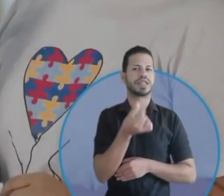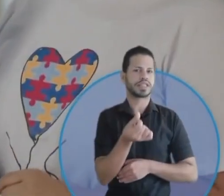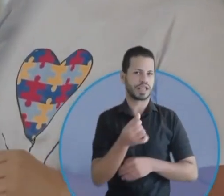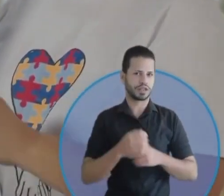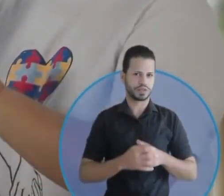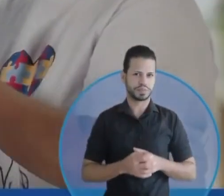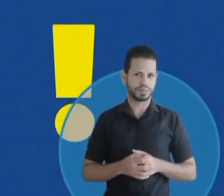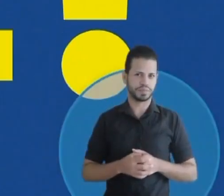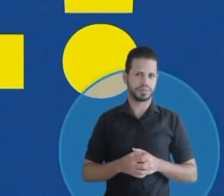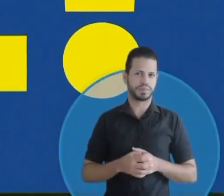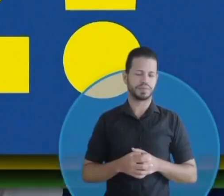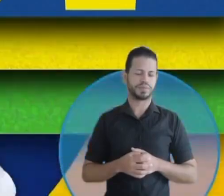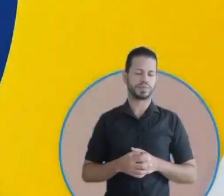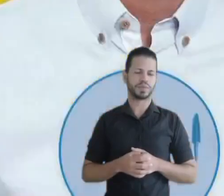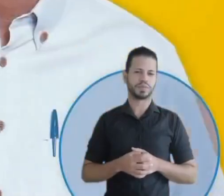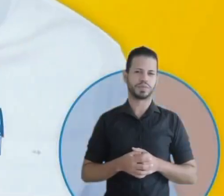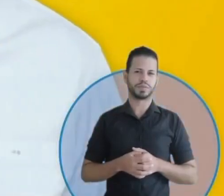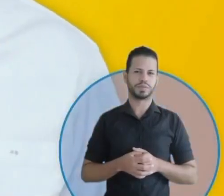irão votar no dia 6?